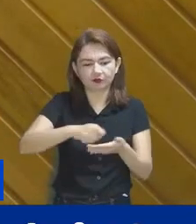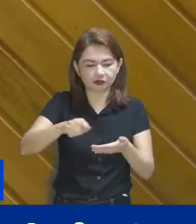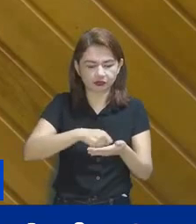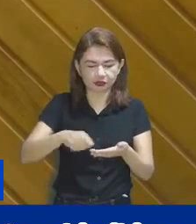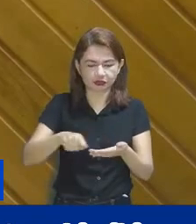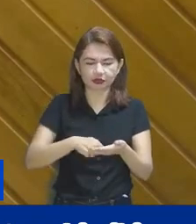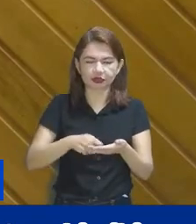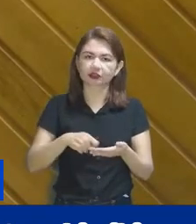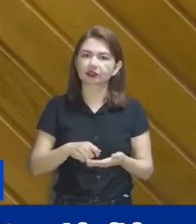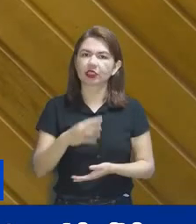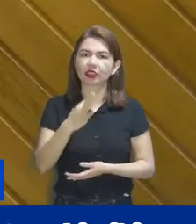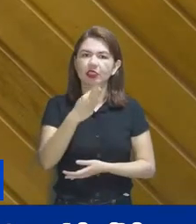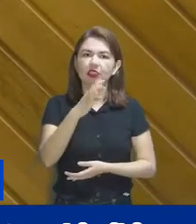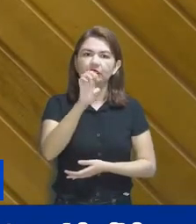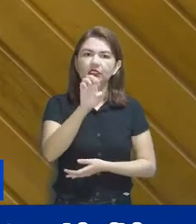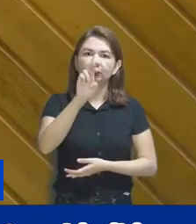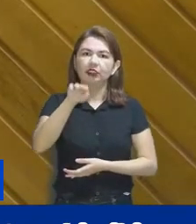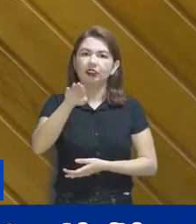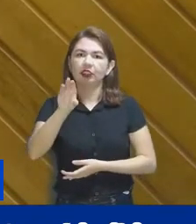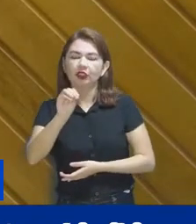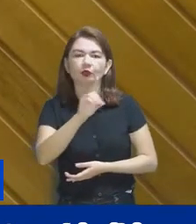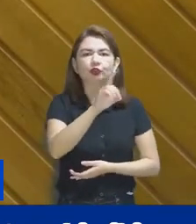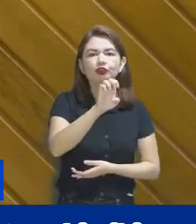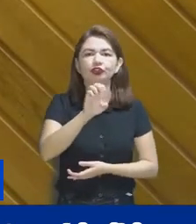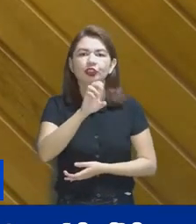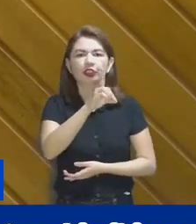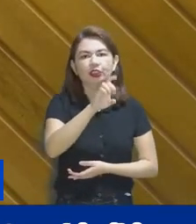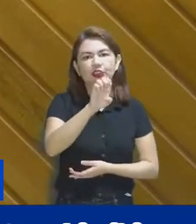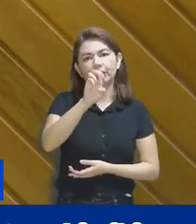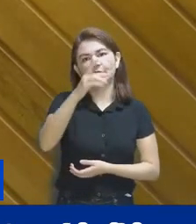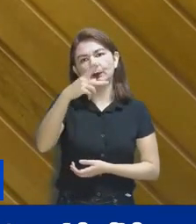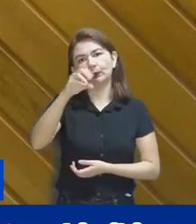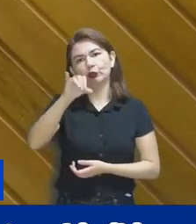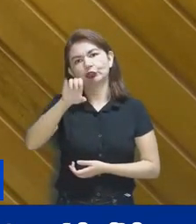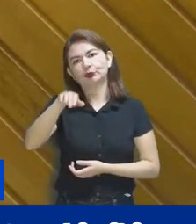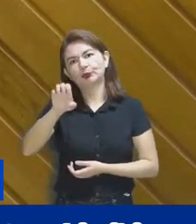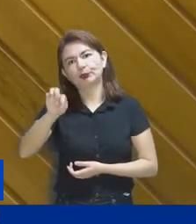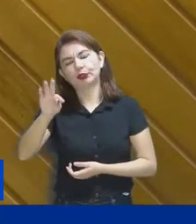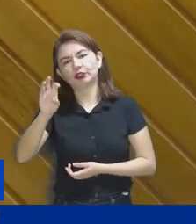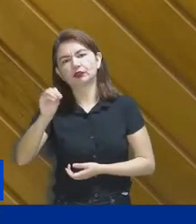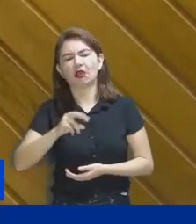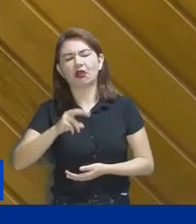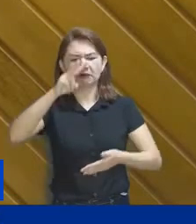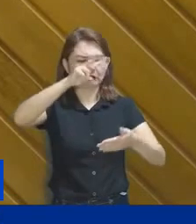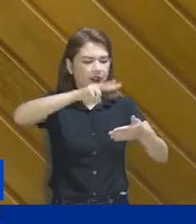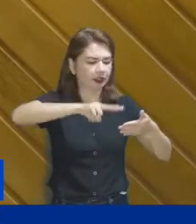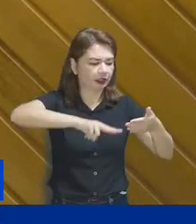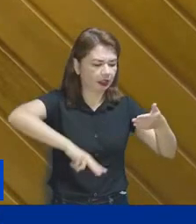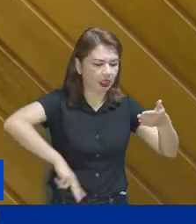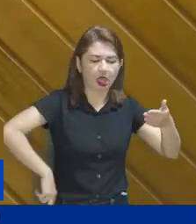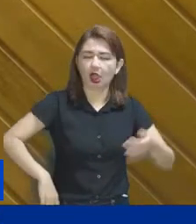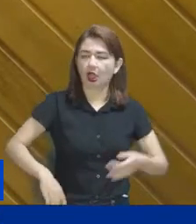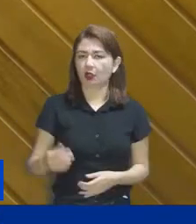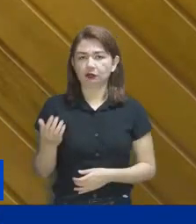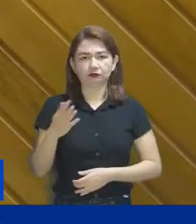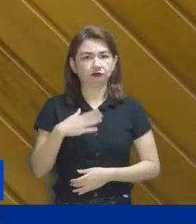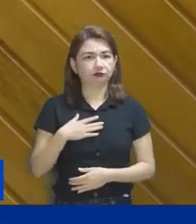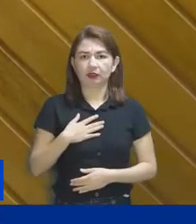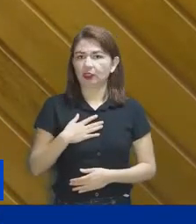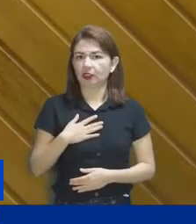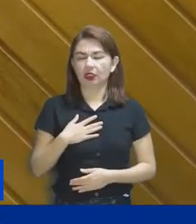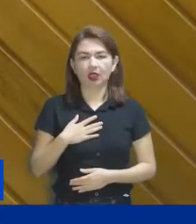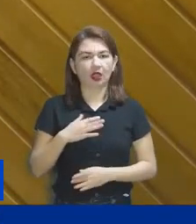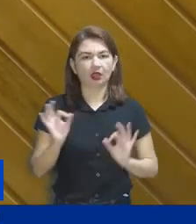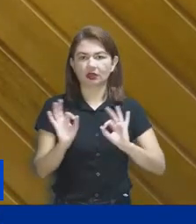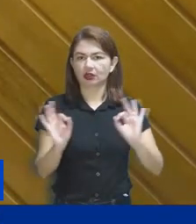termo de depoimento dela na delegacia. Disse que não lembra de ter sido lido o termo de depoimento para ela na delegacia.